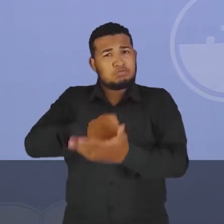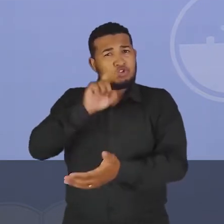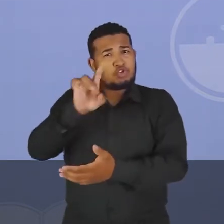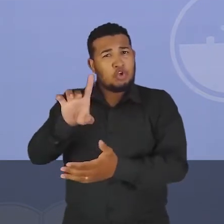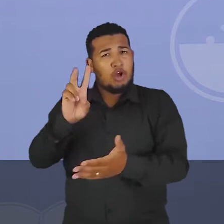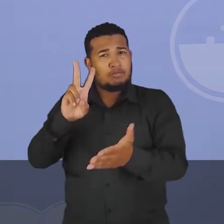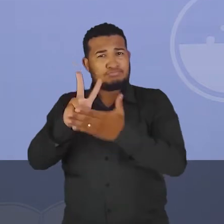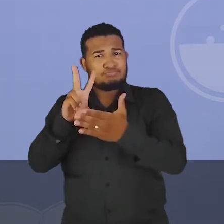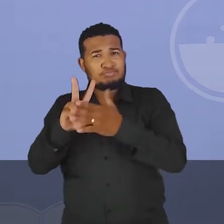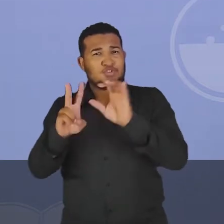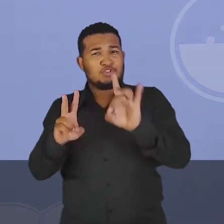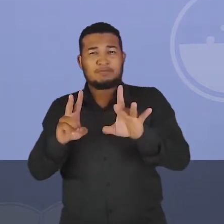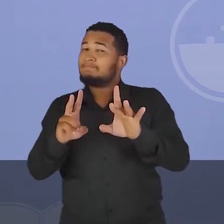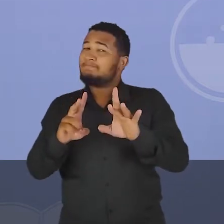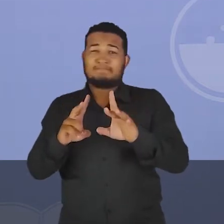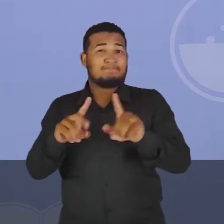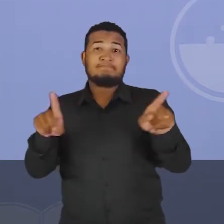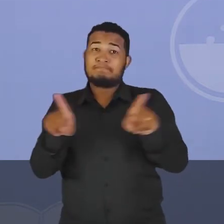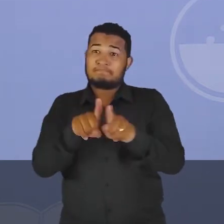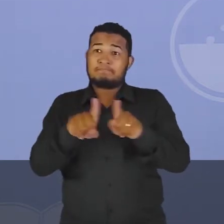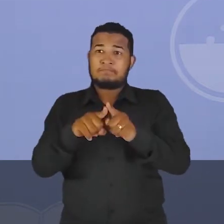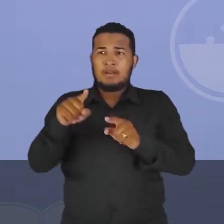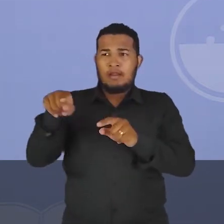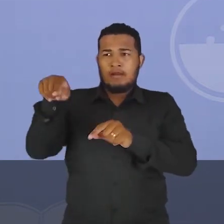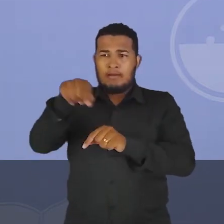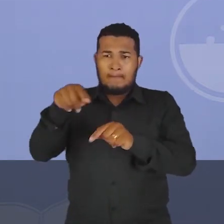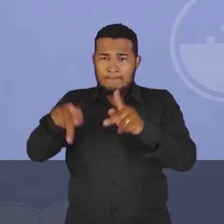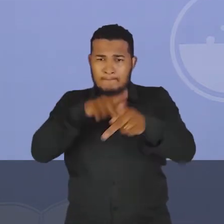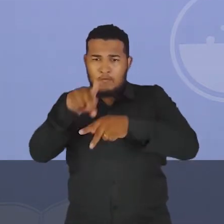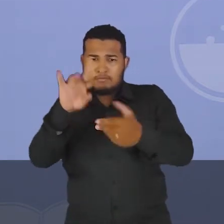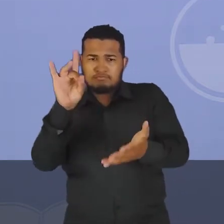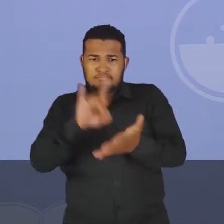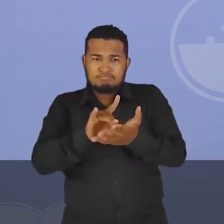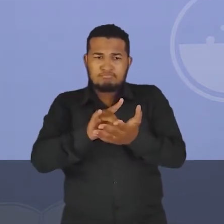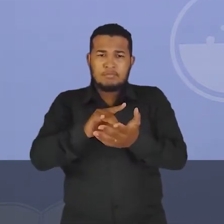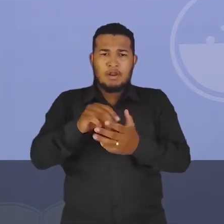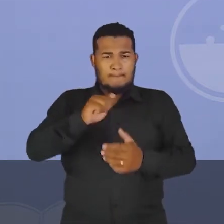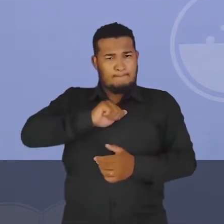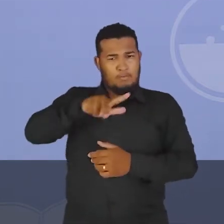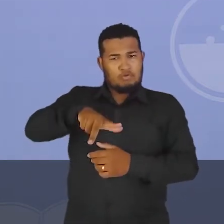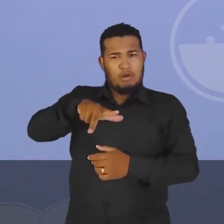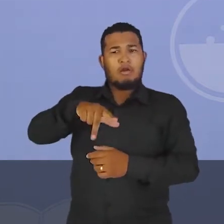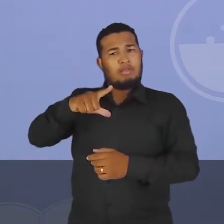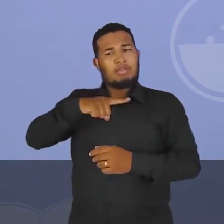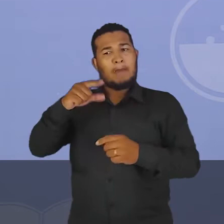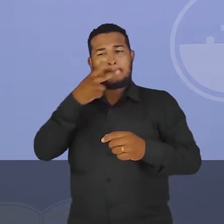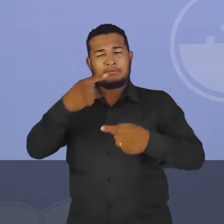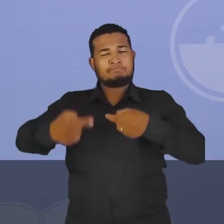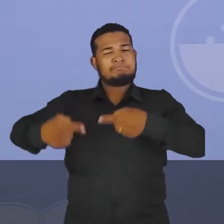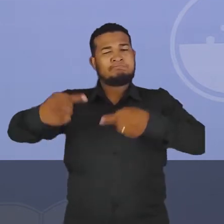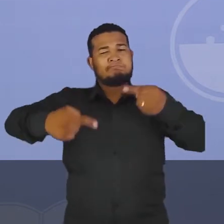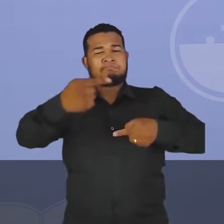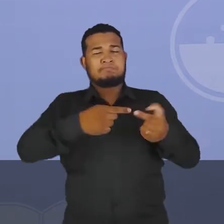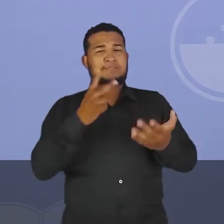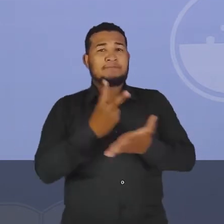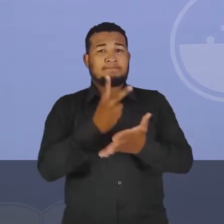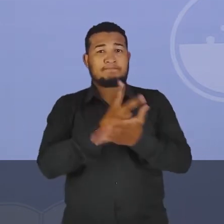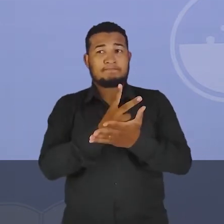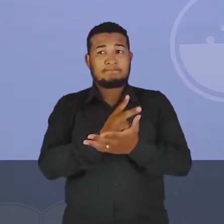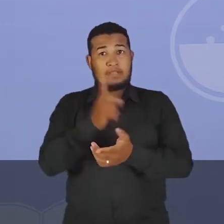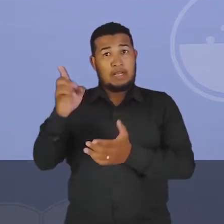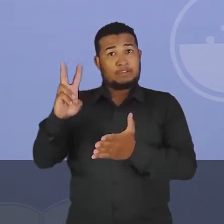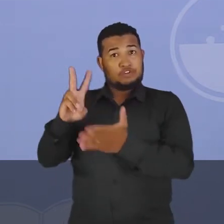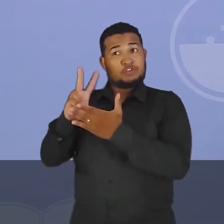Não, foi muita resistência entre eles, entre os colonizadores, muitas disputas pelo poder. Os indígenas, no caso